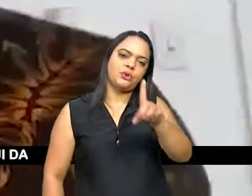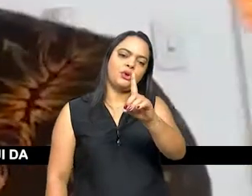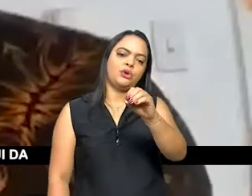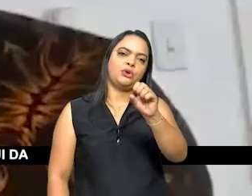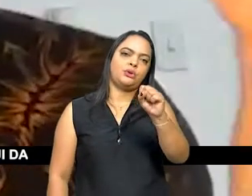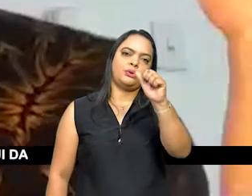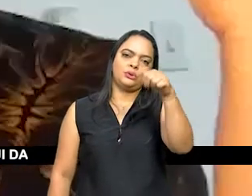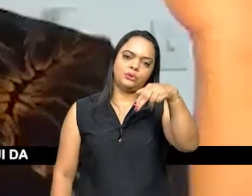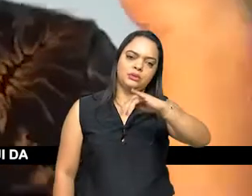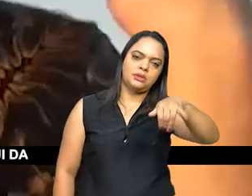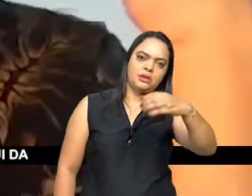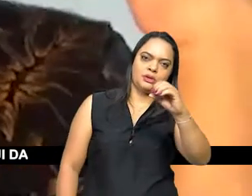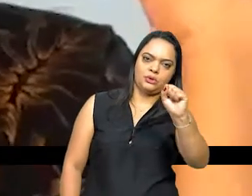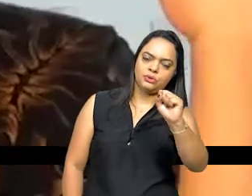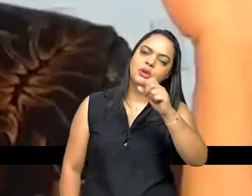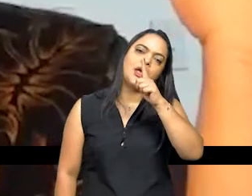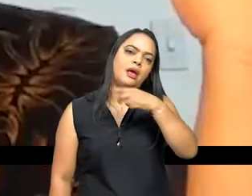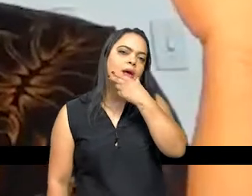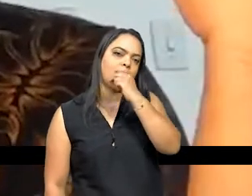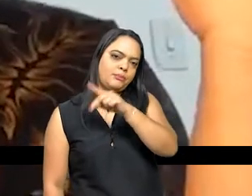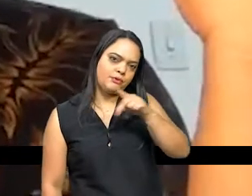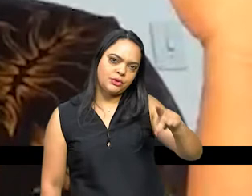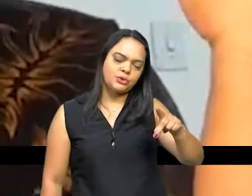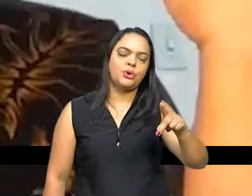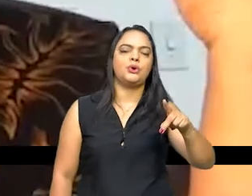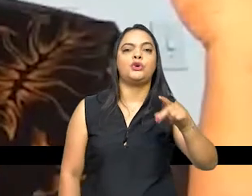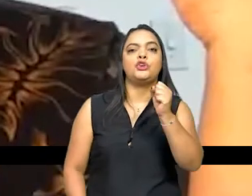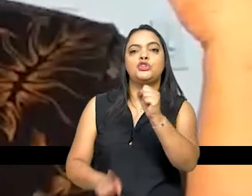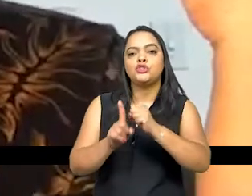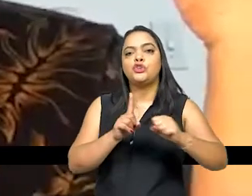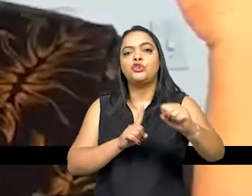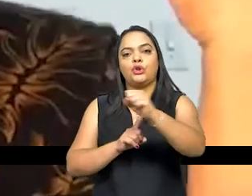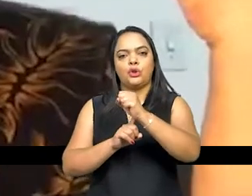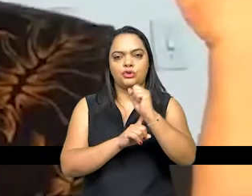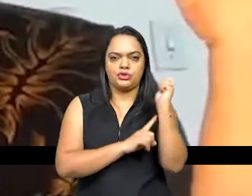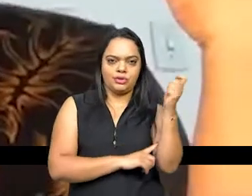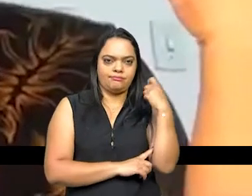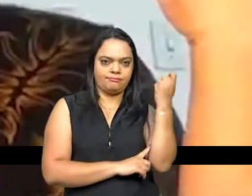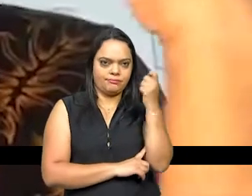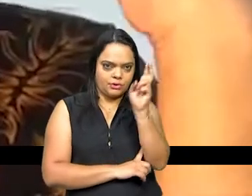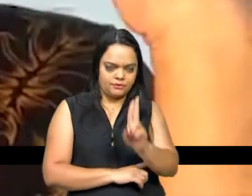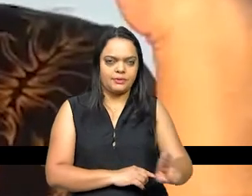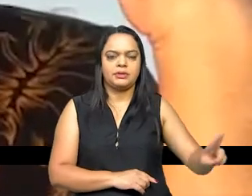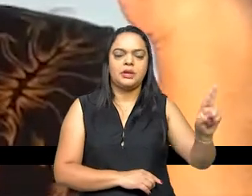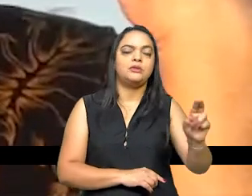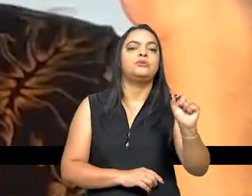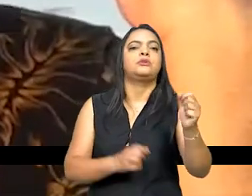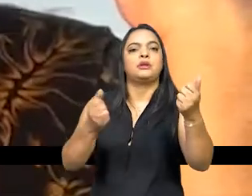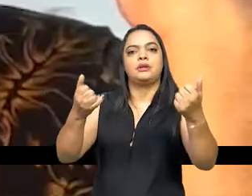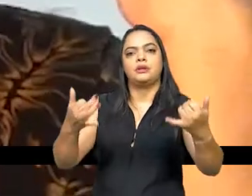um professor da sociologia aqui da Universidade Federal do Rio Grande do Sul, que ele caracteriza justamente o grande diferencial